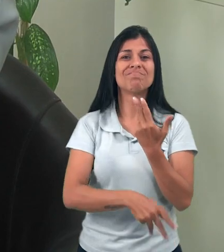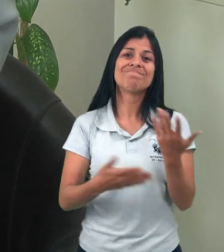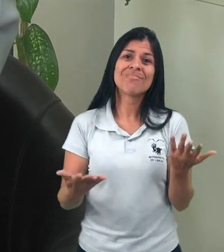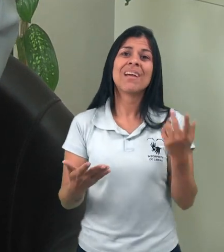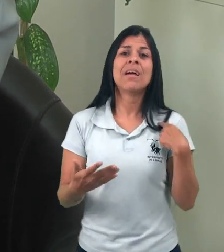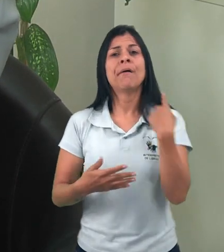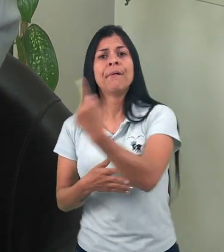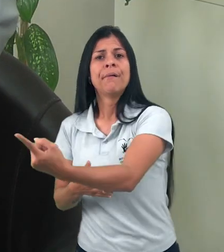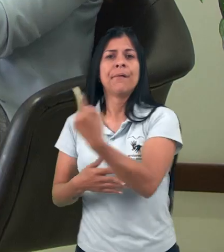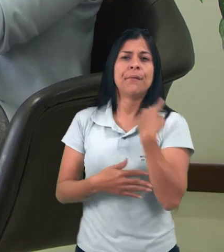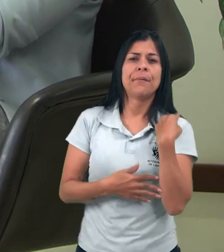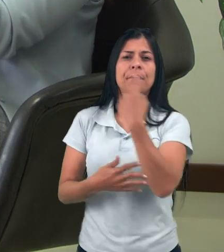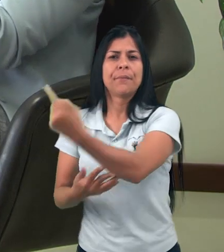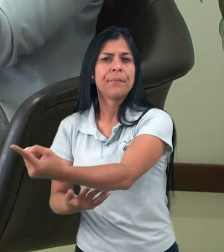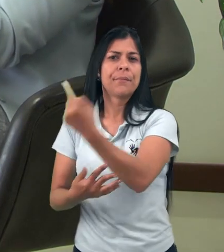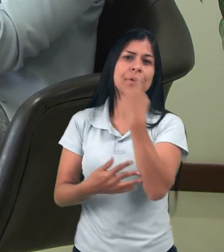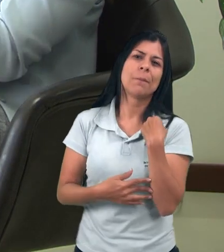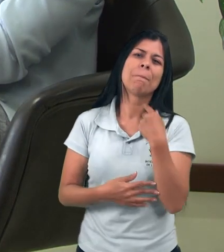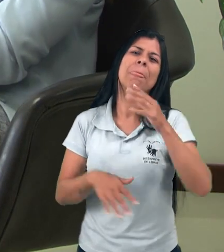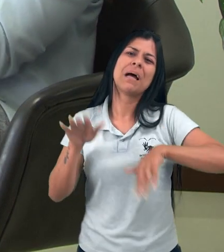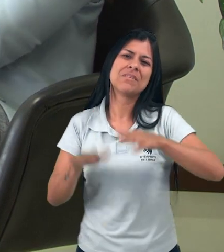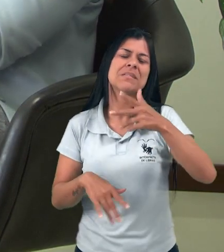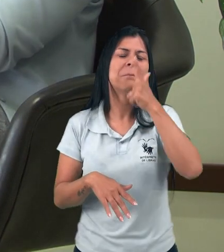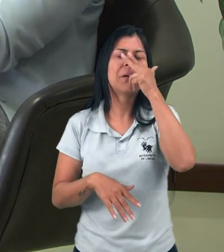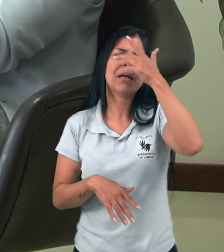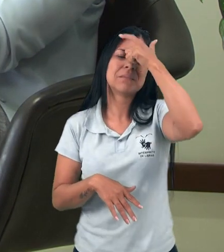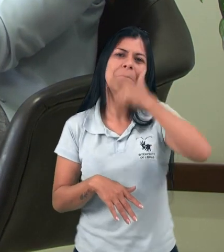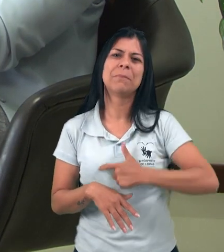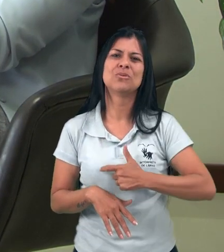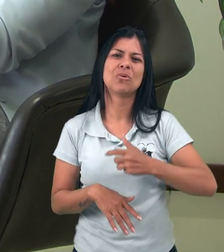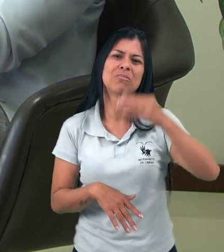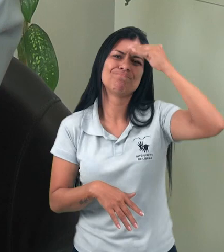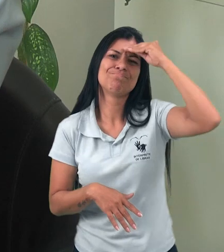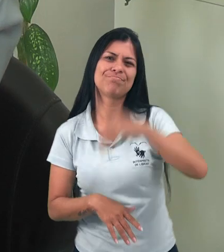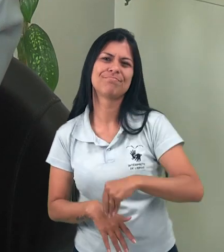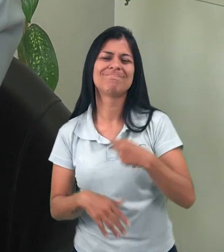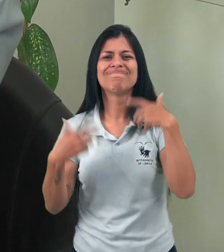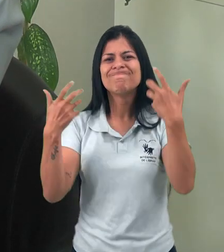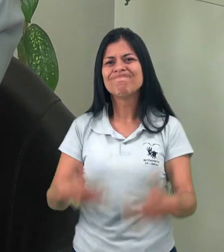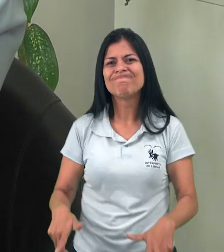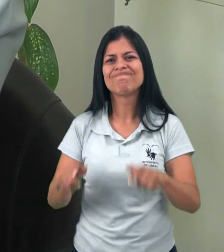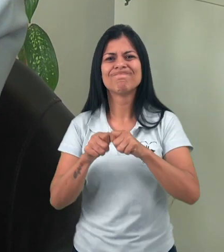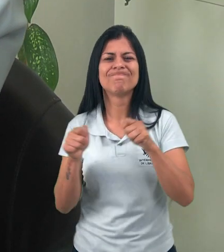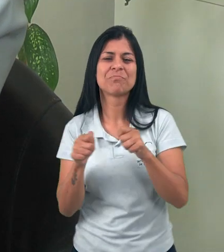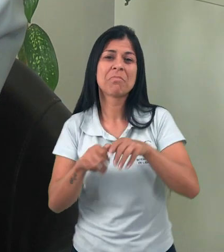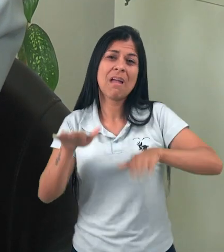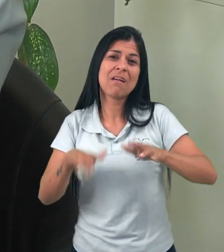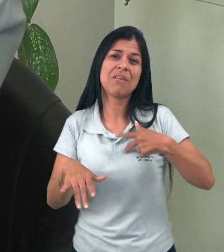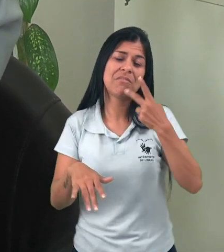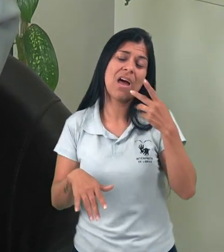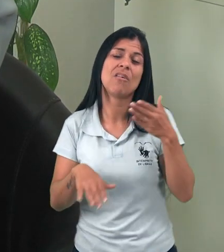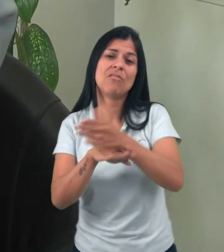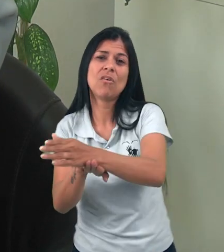e ressecar. Então essa ida e vinda muitas vezes desestimula o paciente a ficar procurando atendimento.